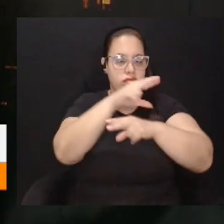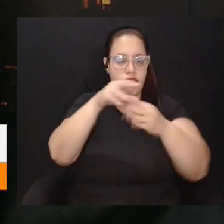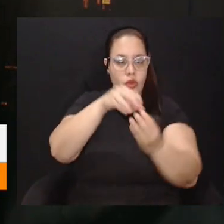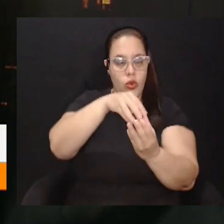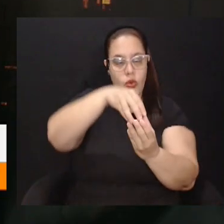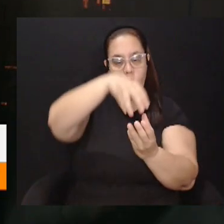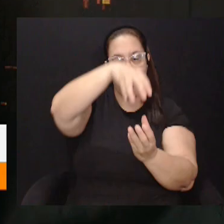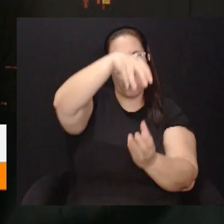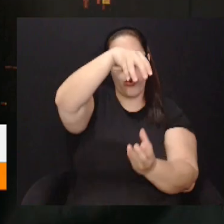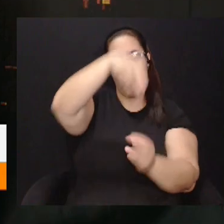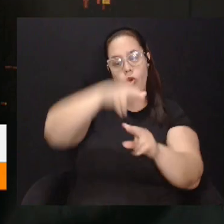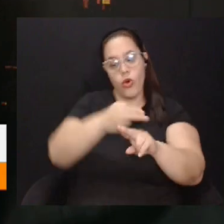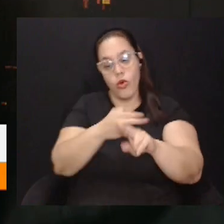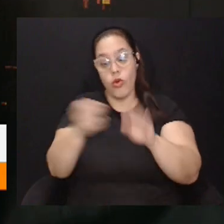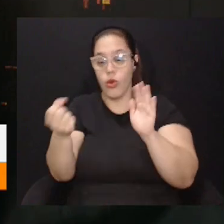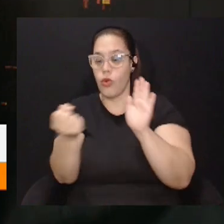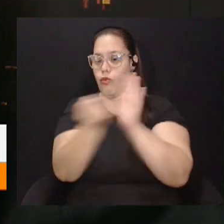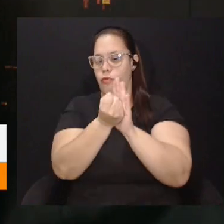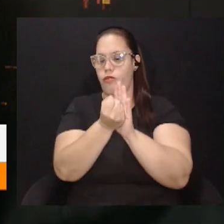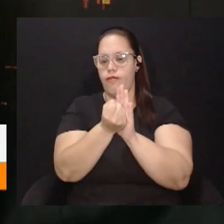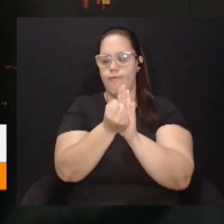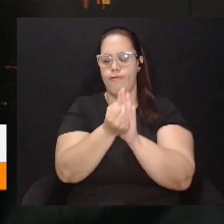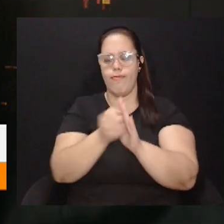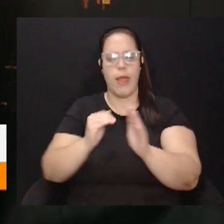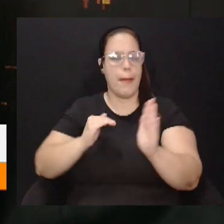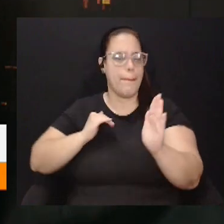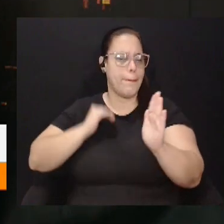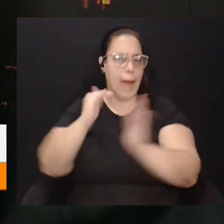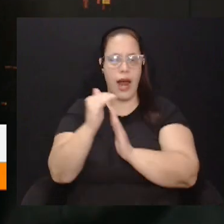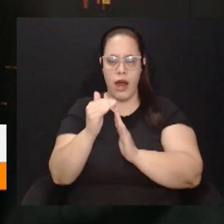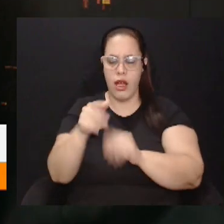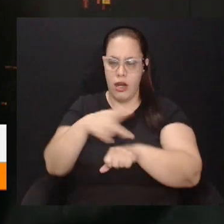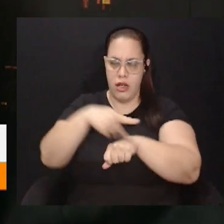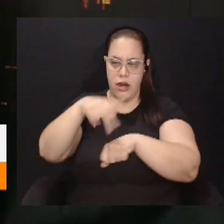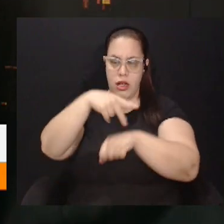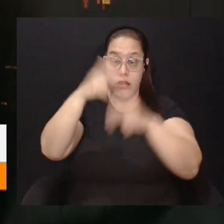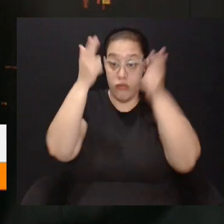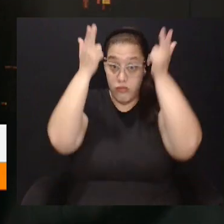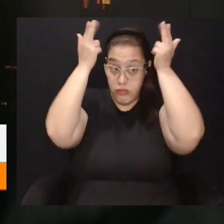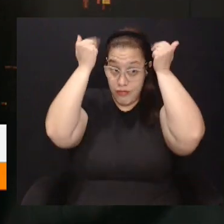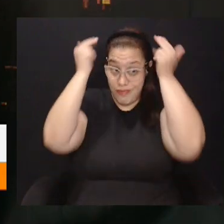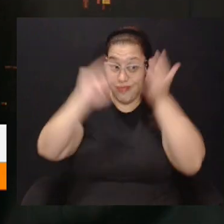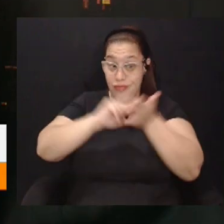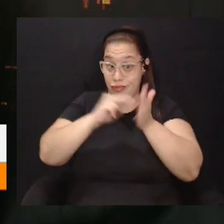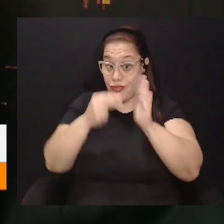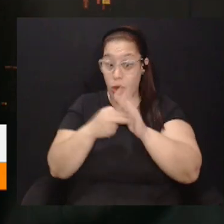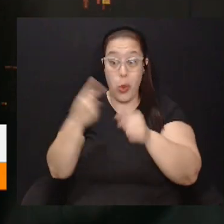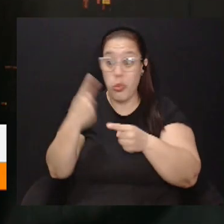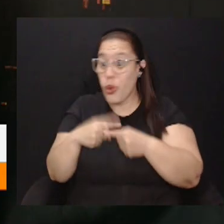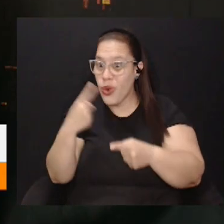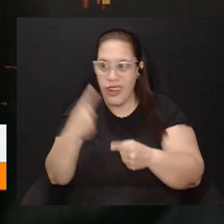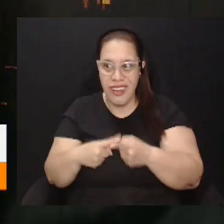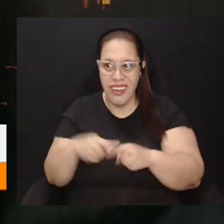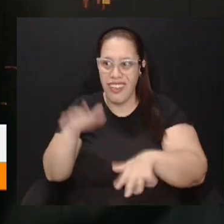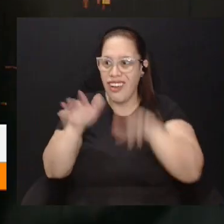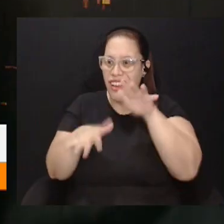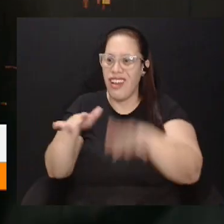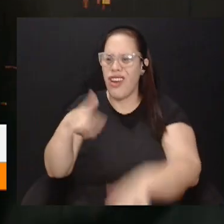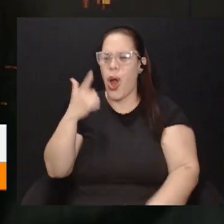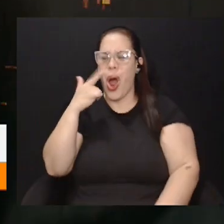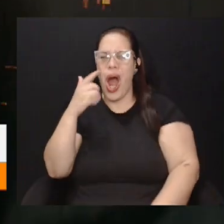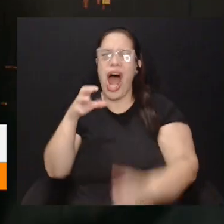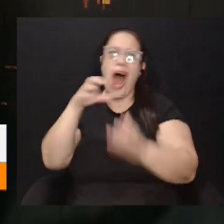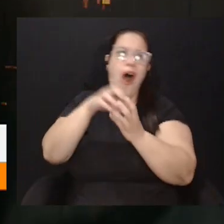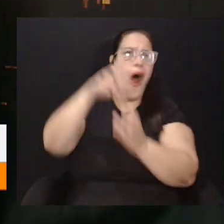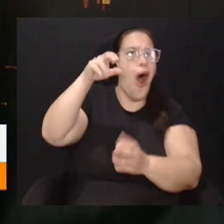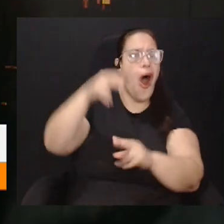tornou o símbolo máximo da Páscoa, qual que é o significado? Porque às vezes as pessoas, né, ovo de Páscoa, vamos lá, faz